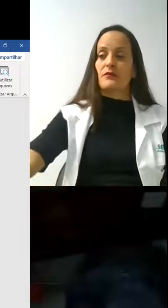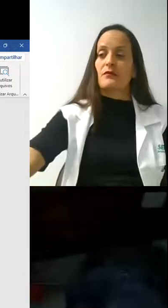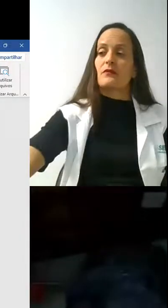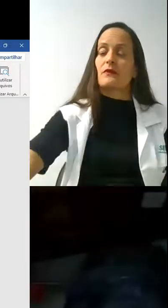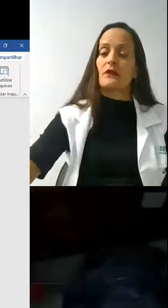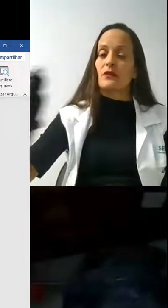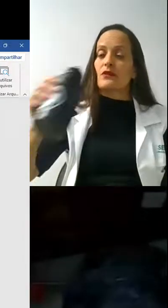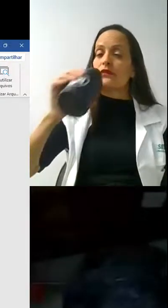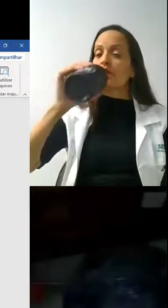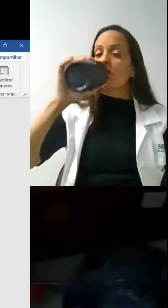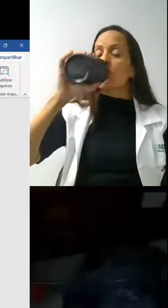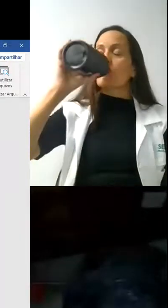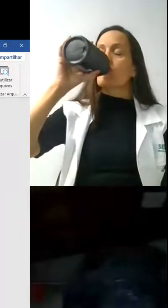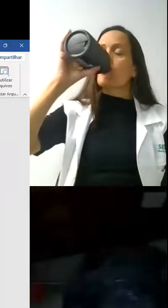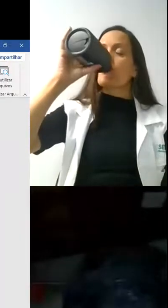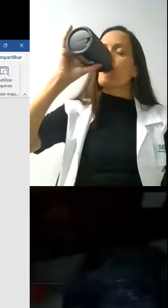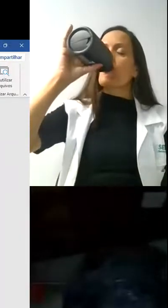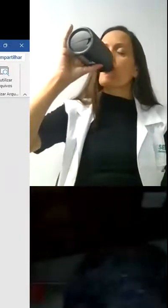projetado? É o